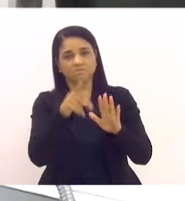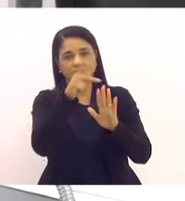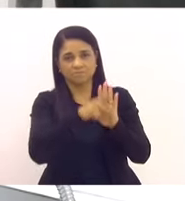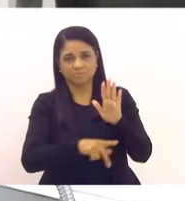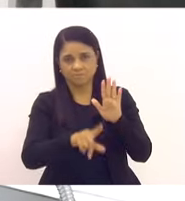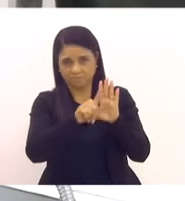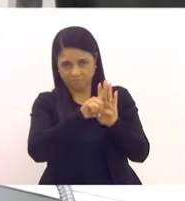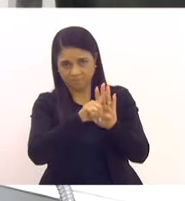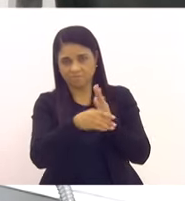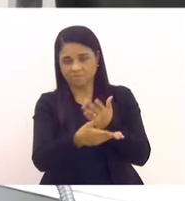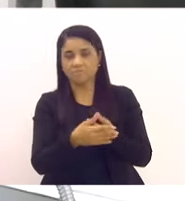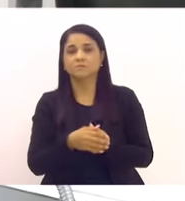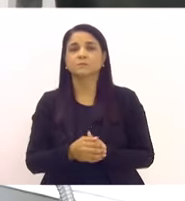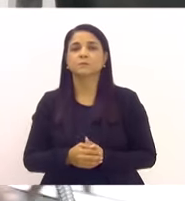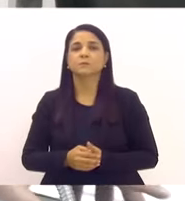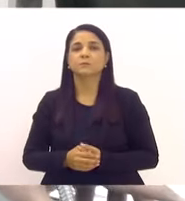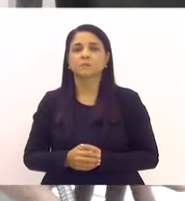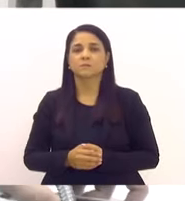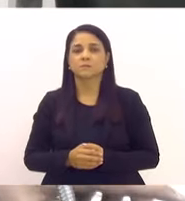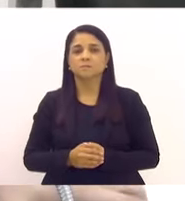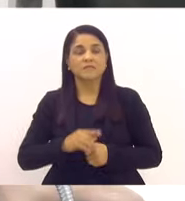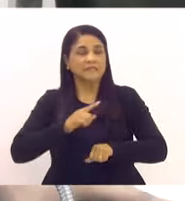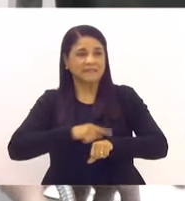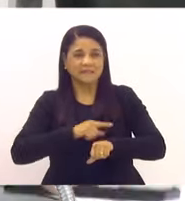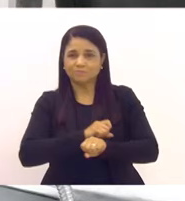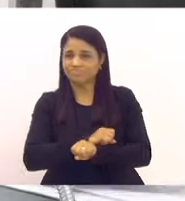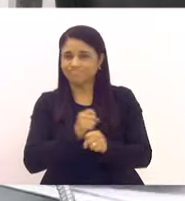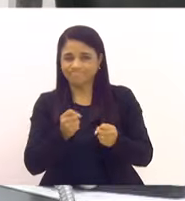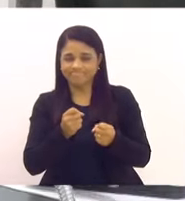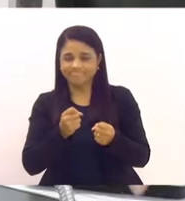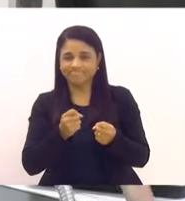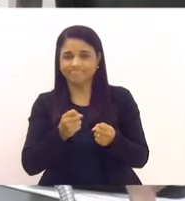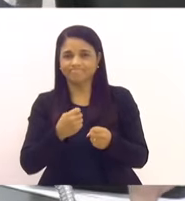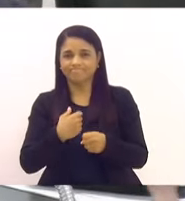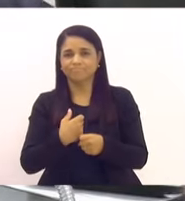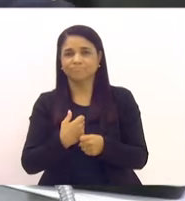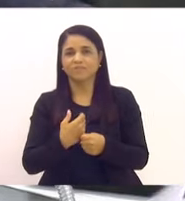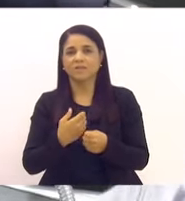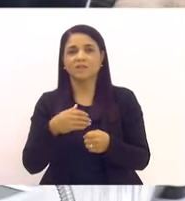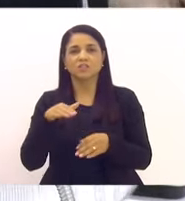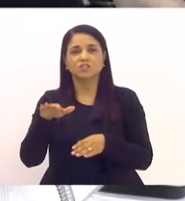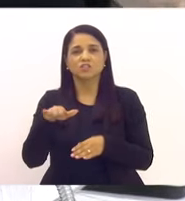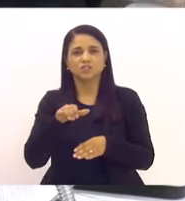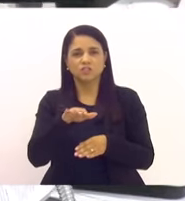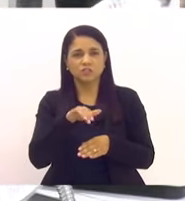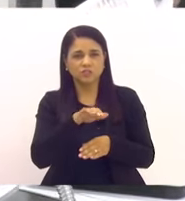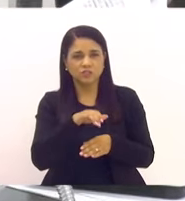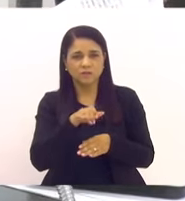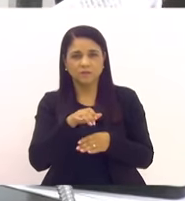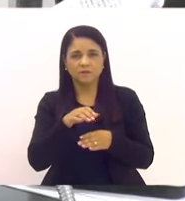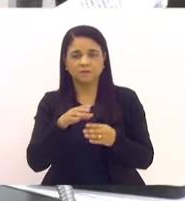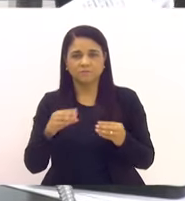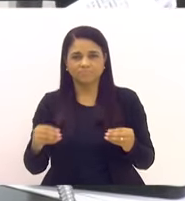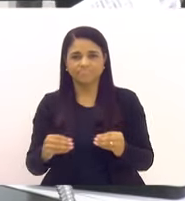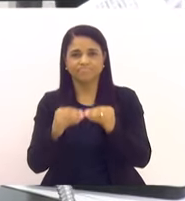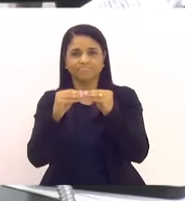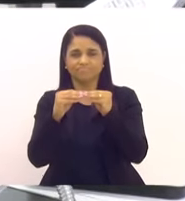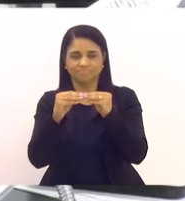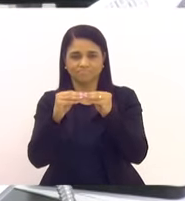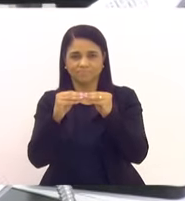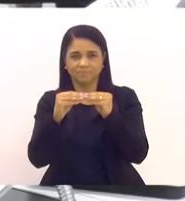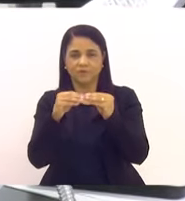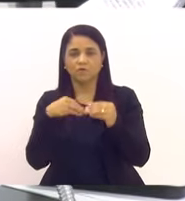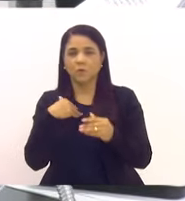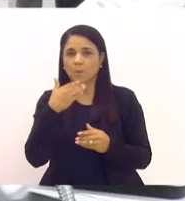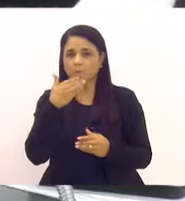PLs. Não vai dar tempo da gente fazer a convocação da extraordinária. Então, vou